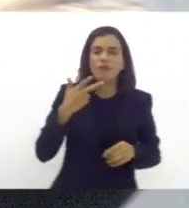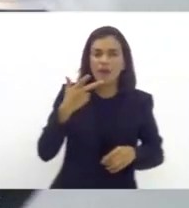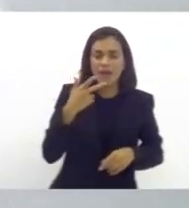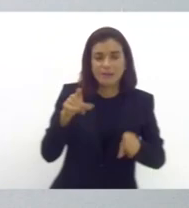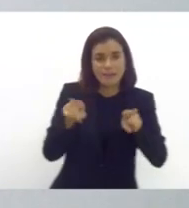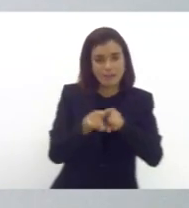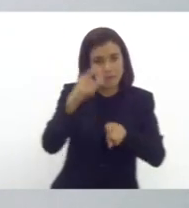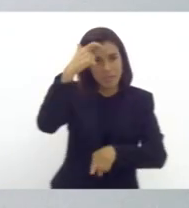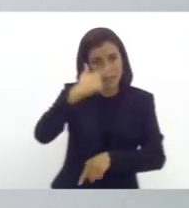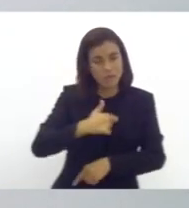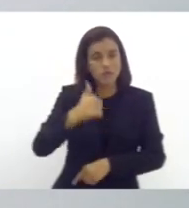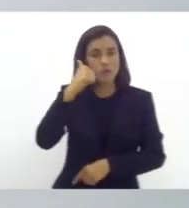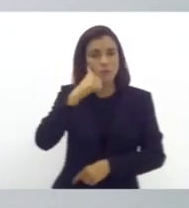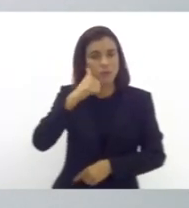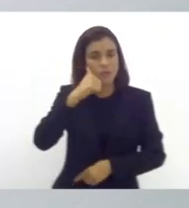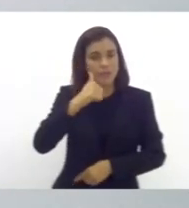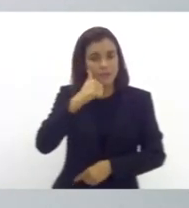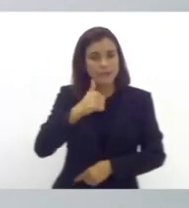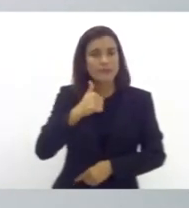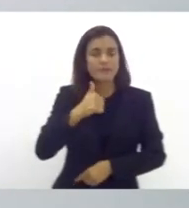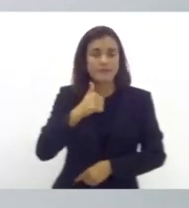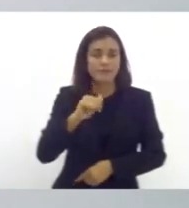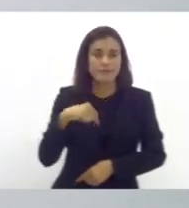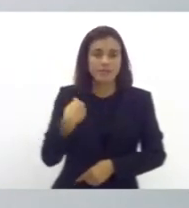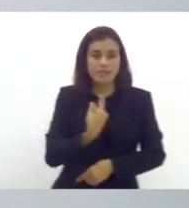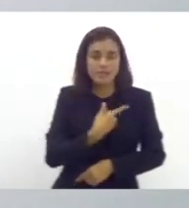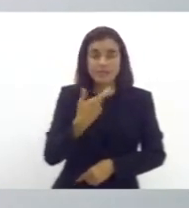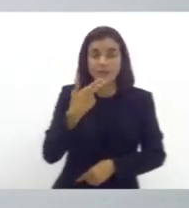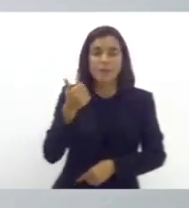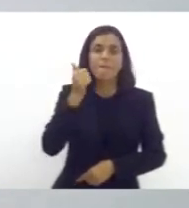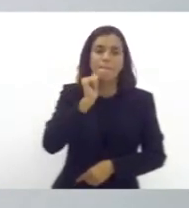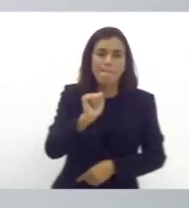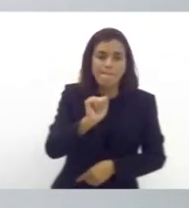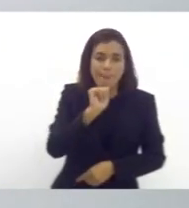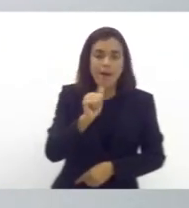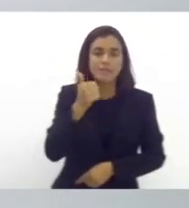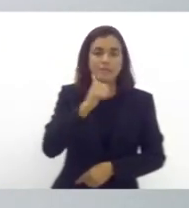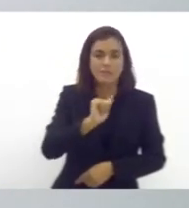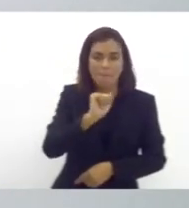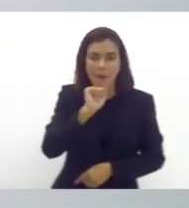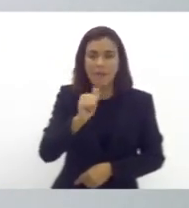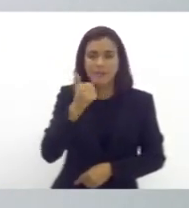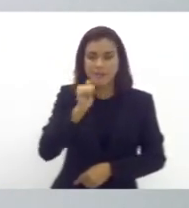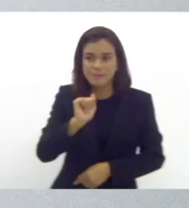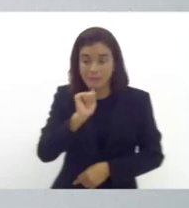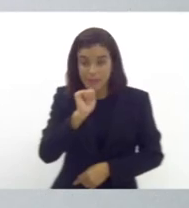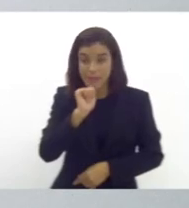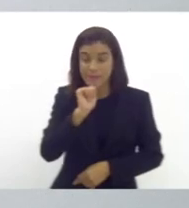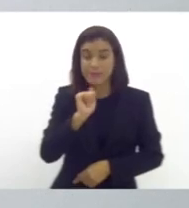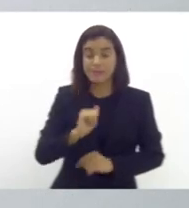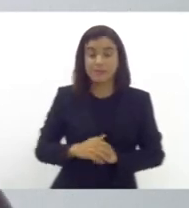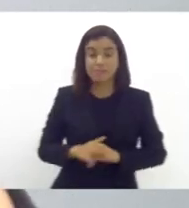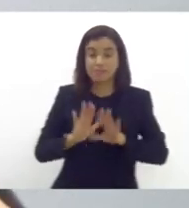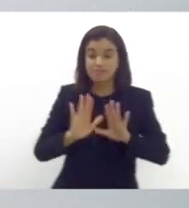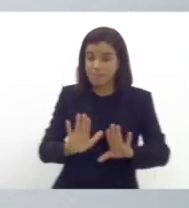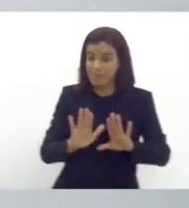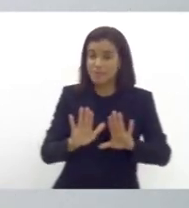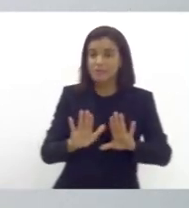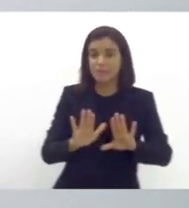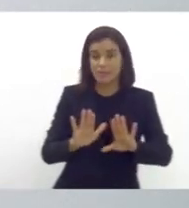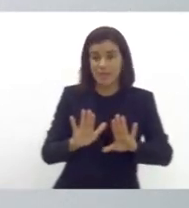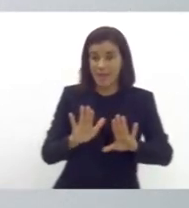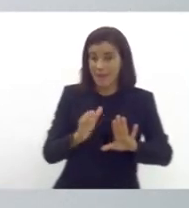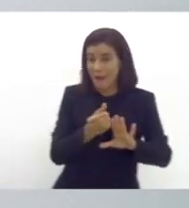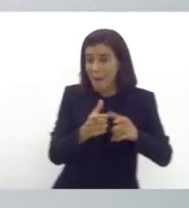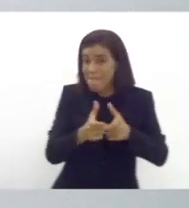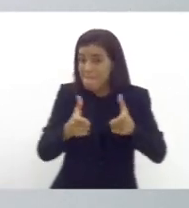como mulher que sou eh que a gente tá falando muito muito em mães mães mães Eu quero sinalizar aqui né que muitas